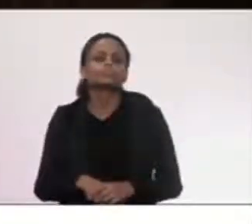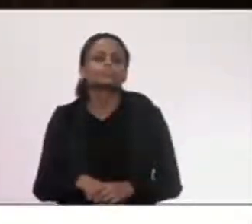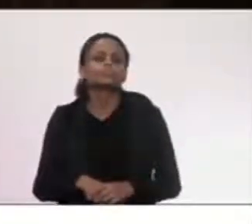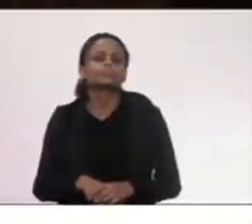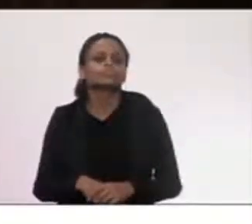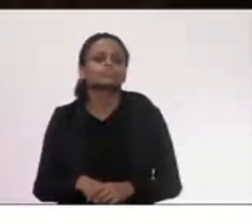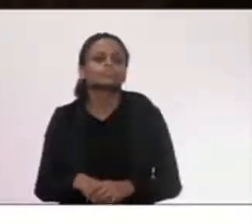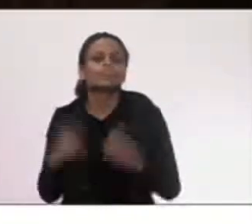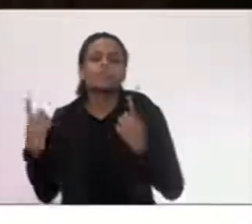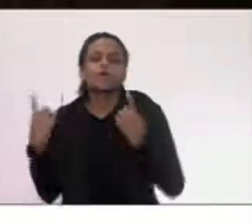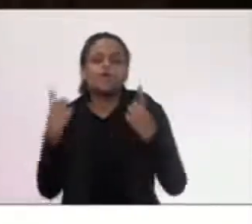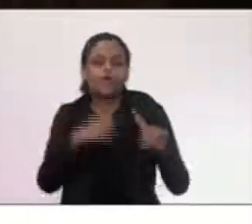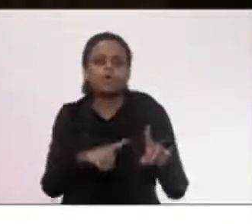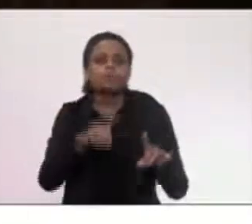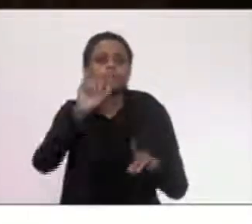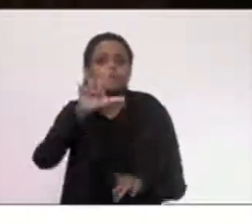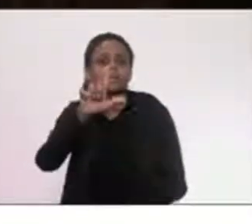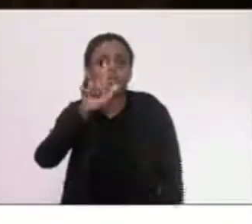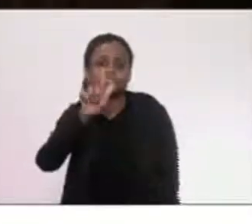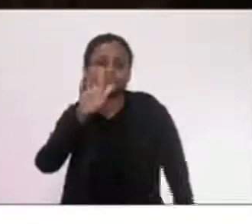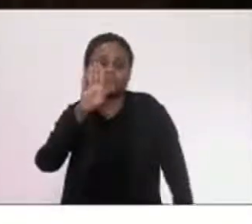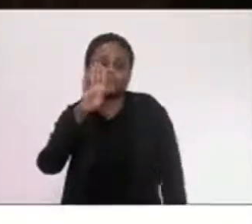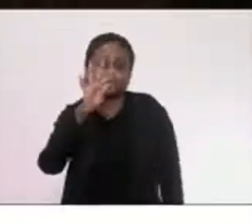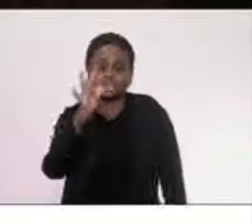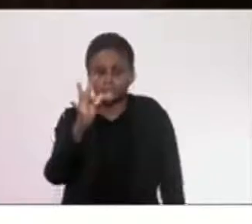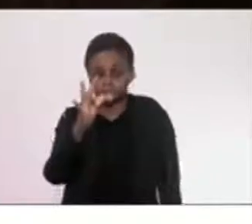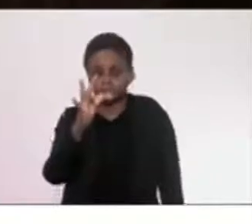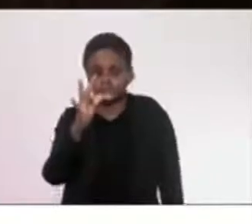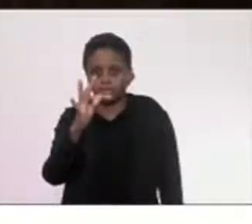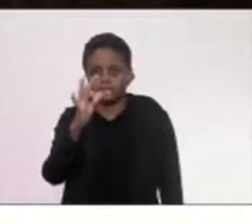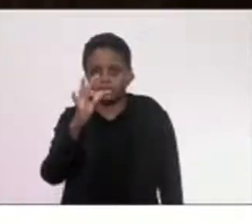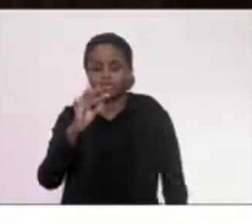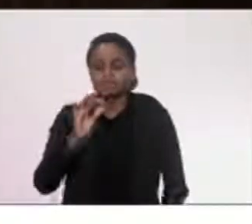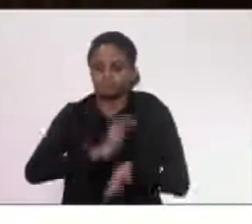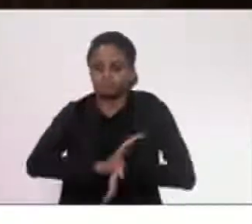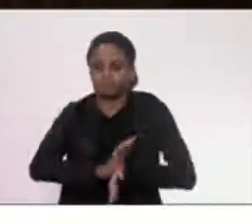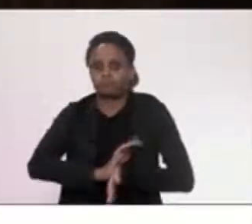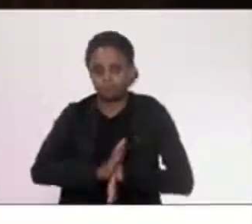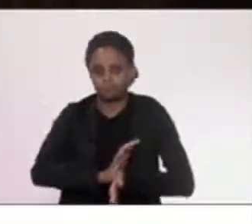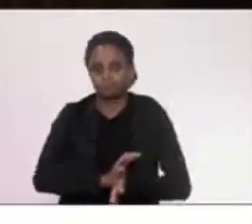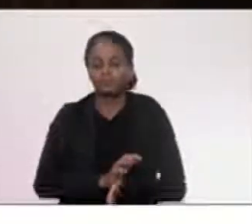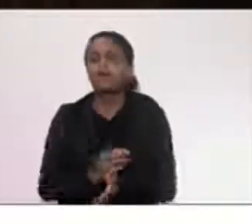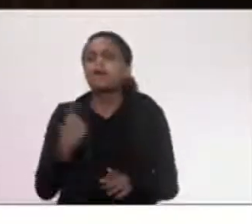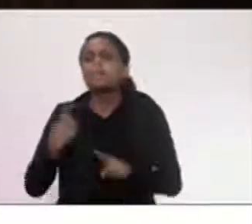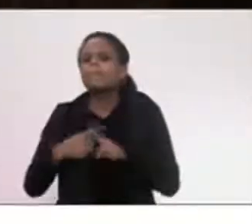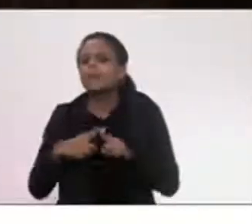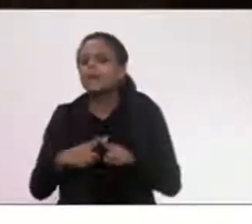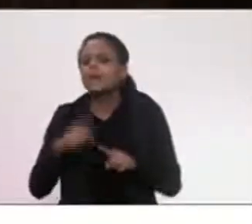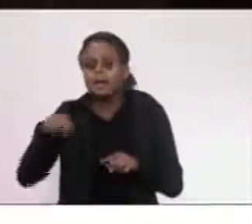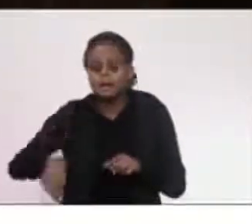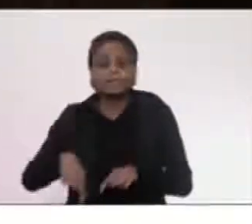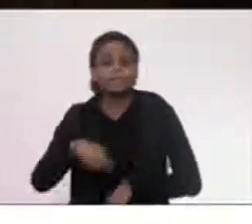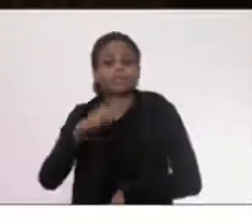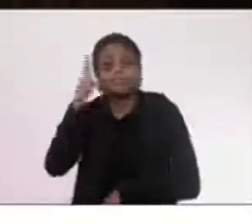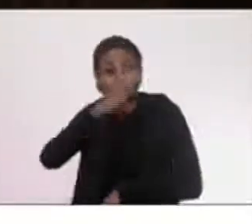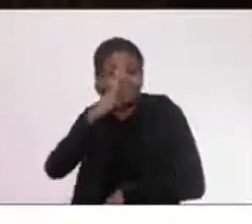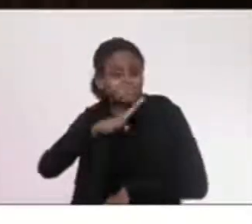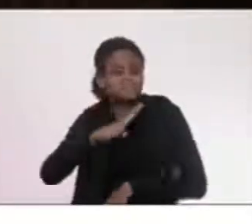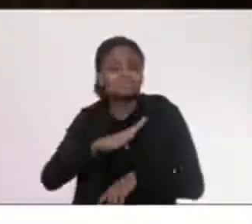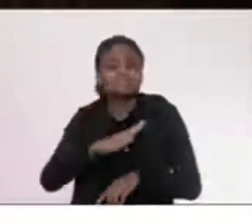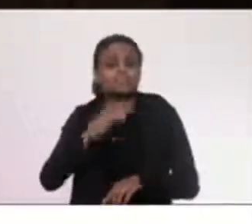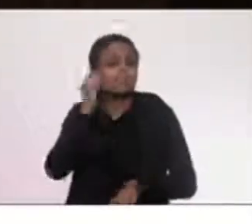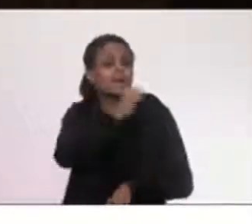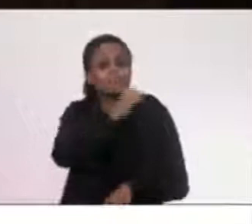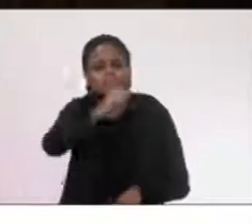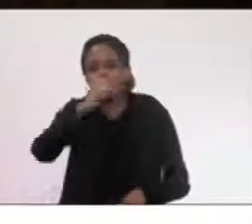à LGBTfobia. Por que trago esse tema? Porque o Brasil é um dos países que mais mata a